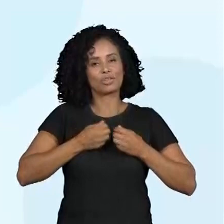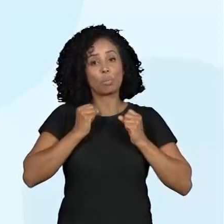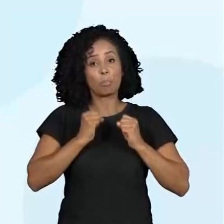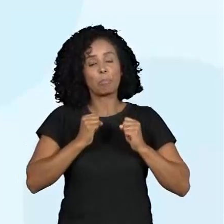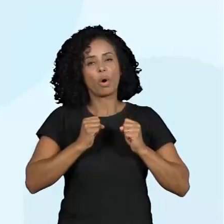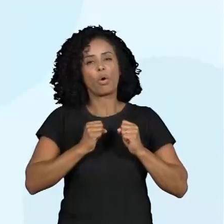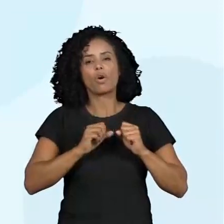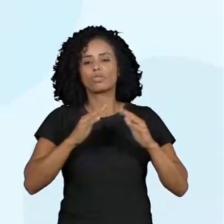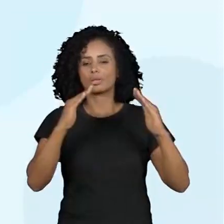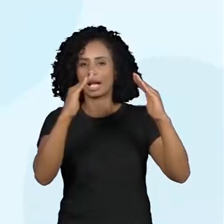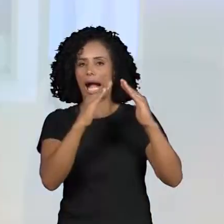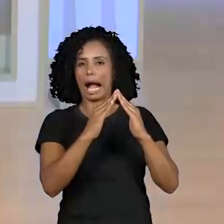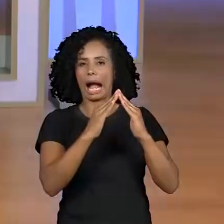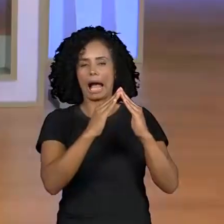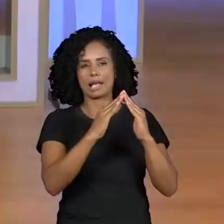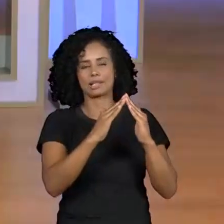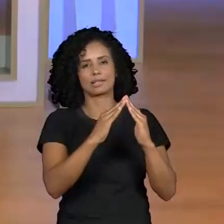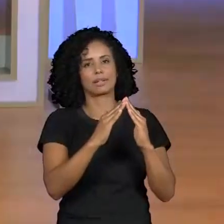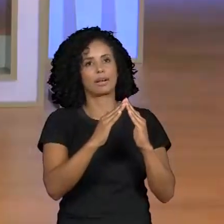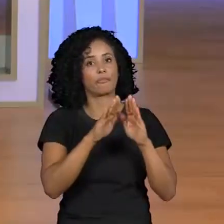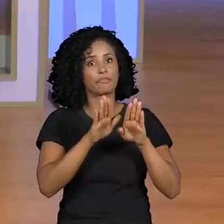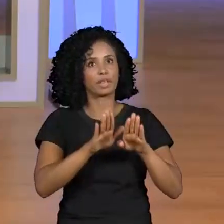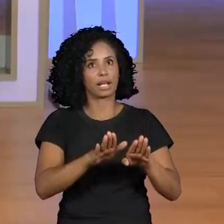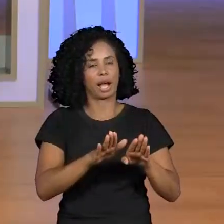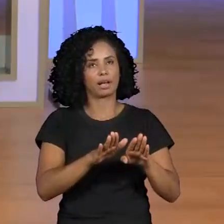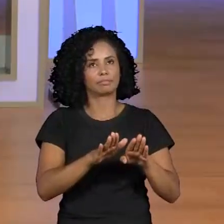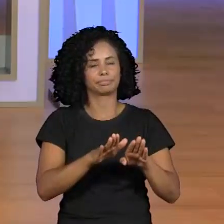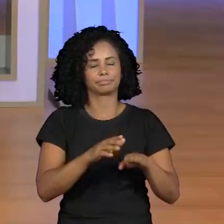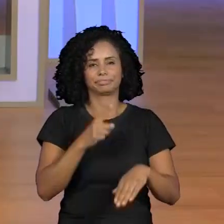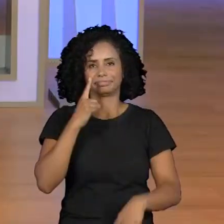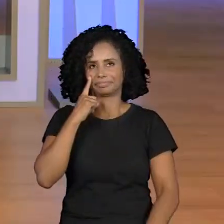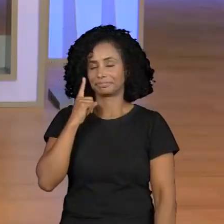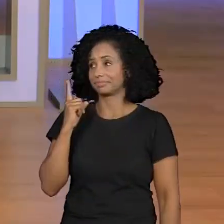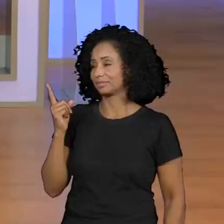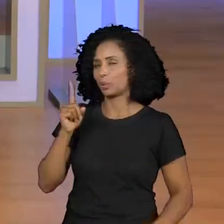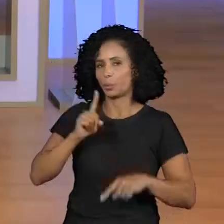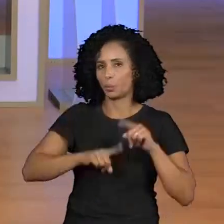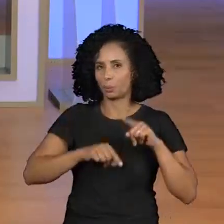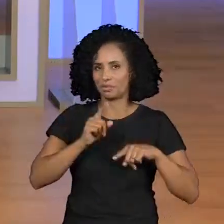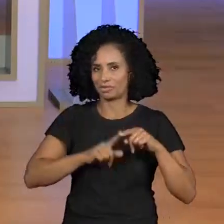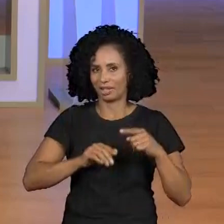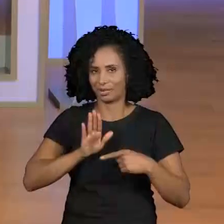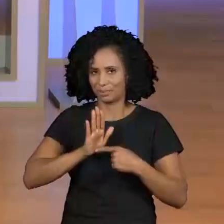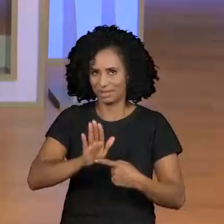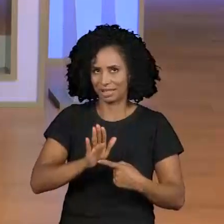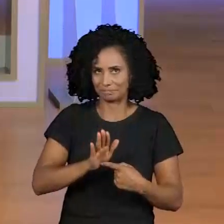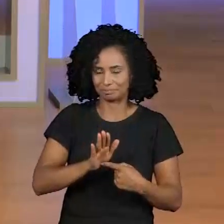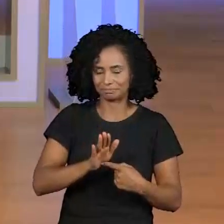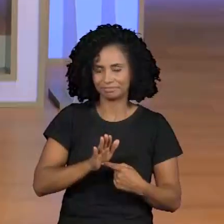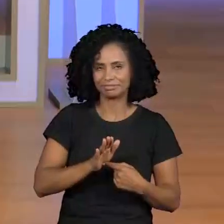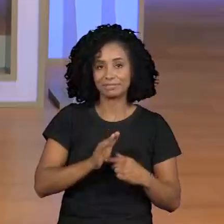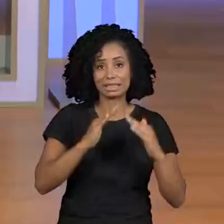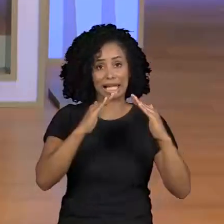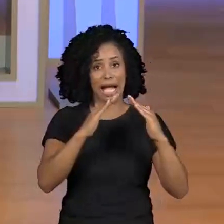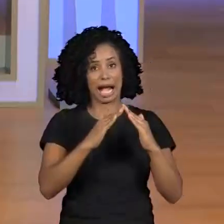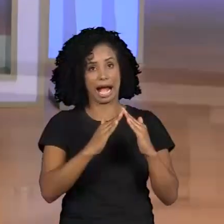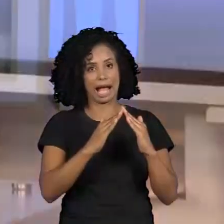Um casarão. Deixa eu trocar, Oráculo, deixa eu colocar os objetos aqui. Um casarão.